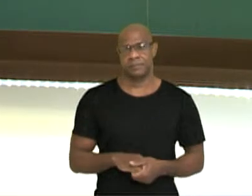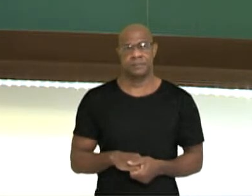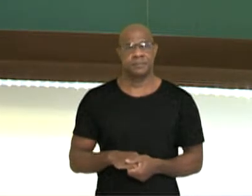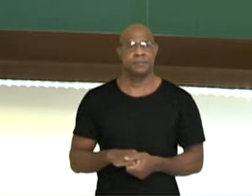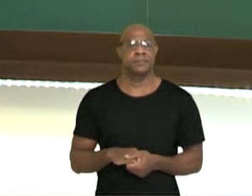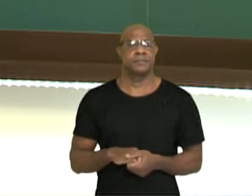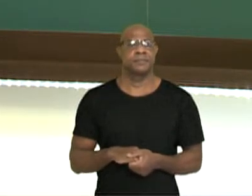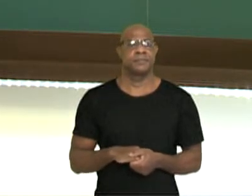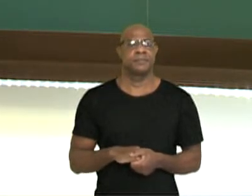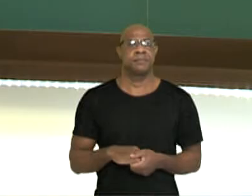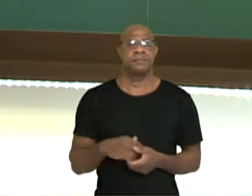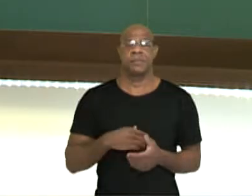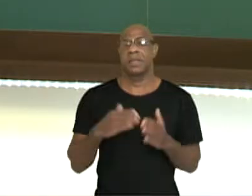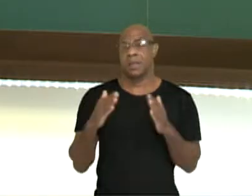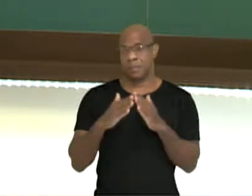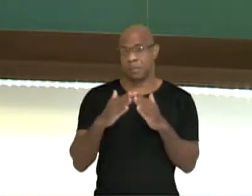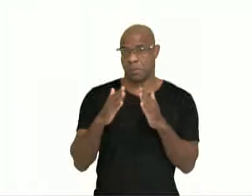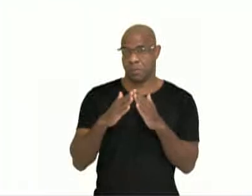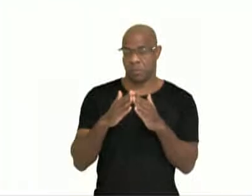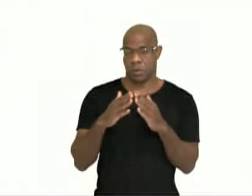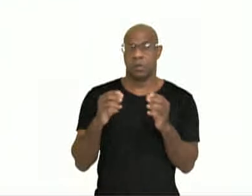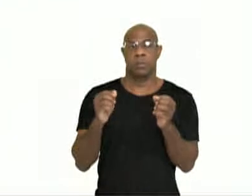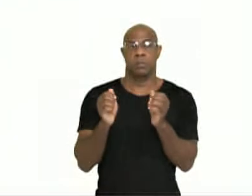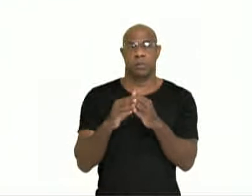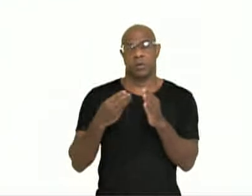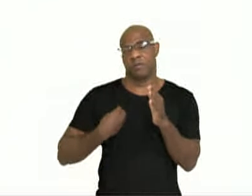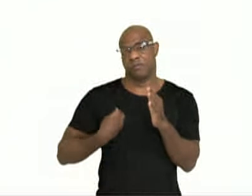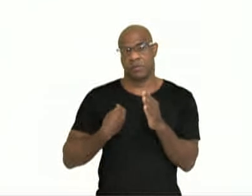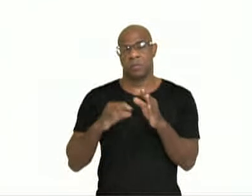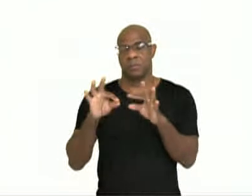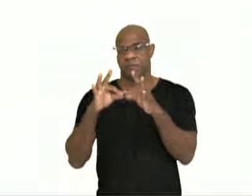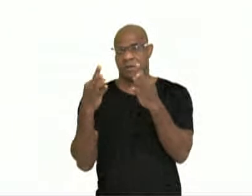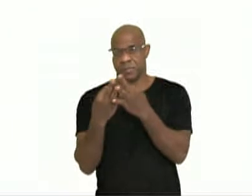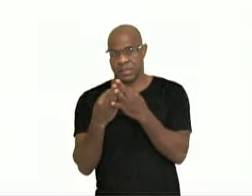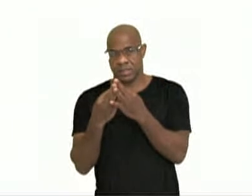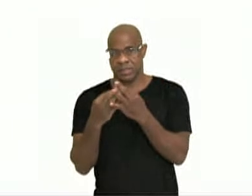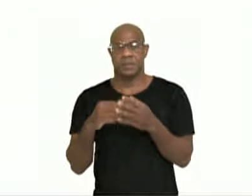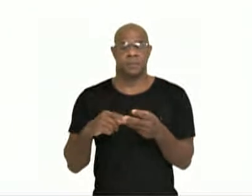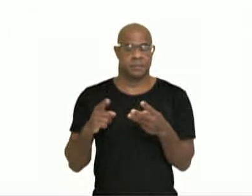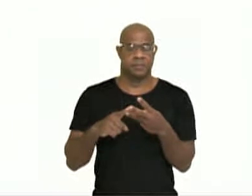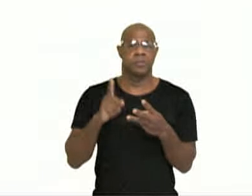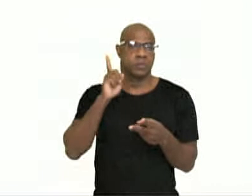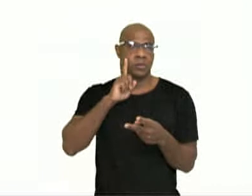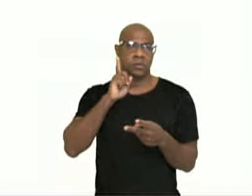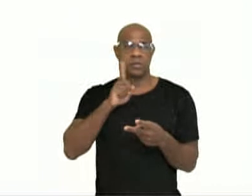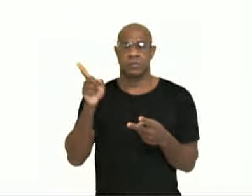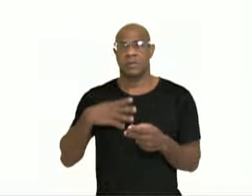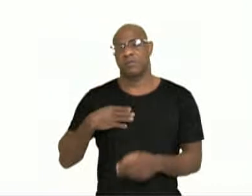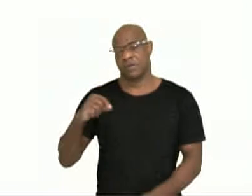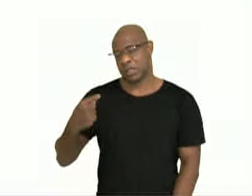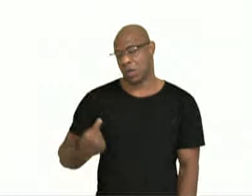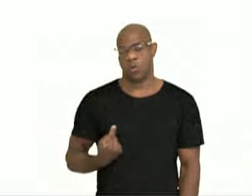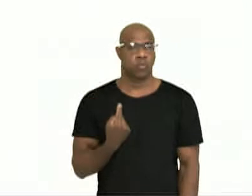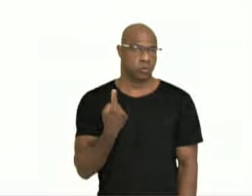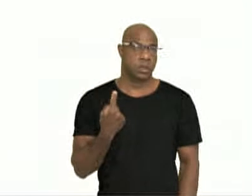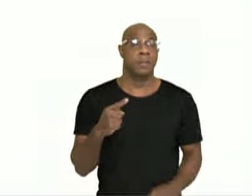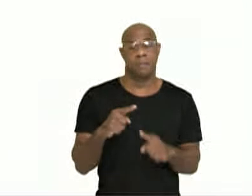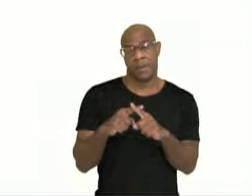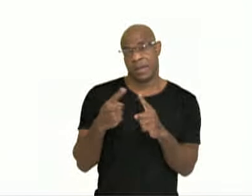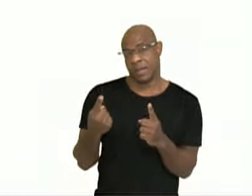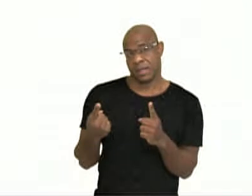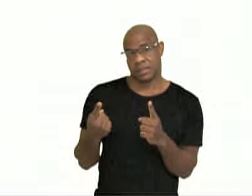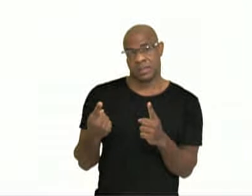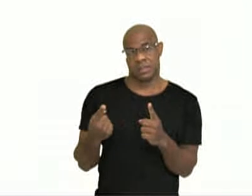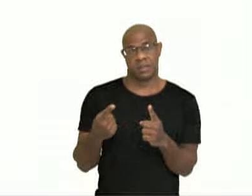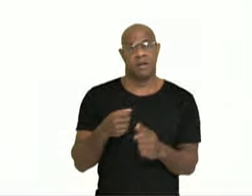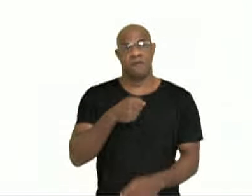texto. Ela mora com seus pais em Connecticut, no USA, nos Estados Unidos. Ela é filha única, mas